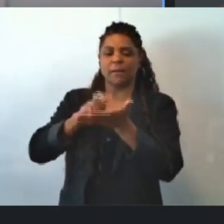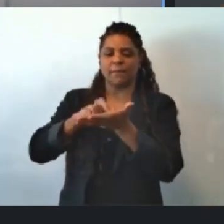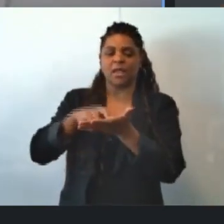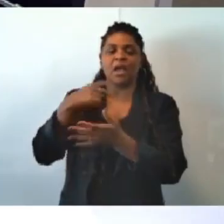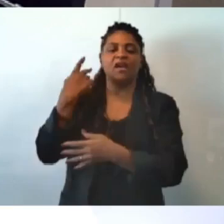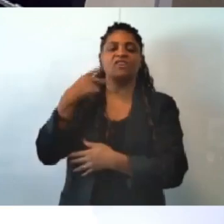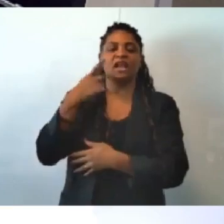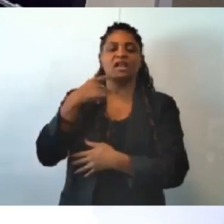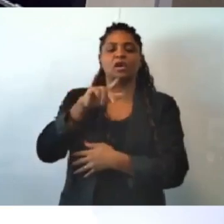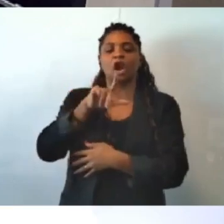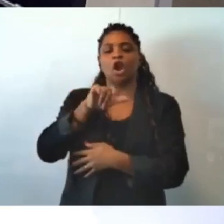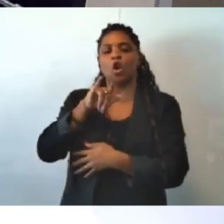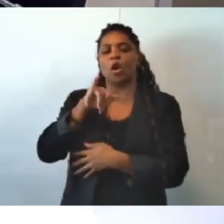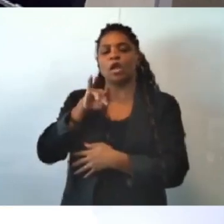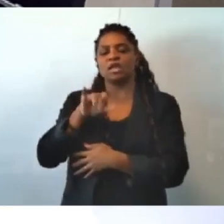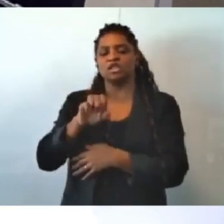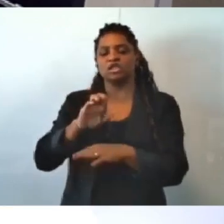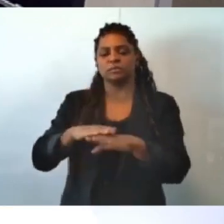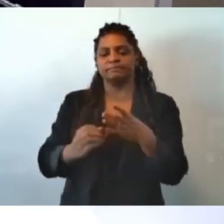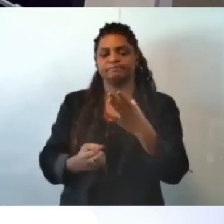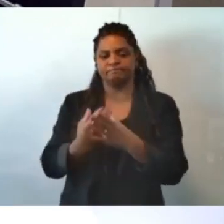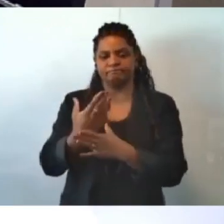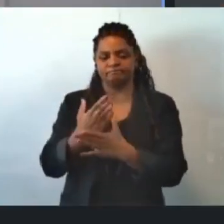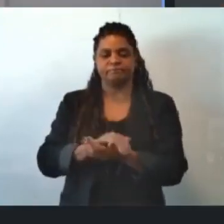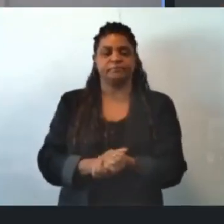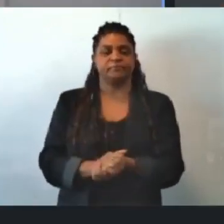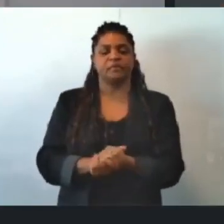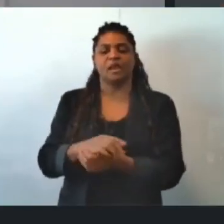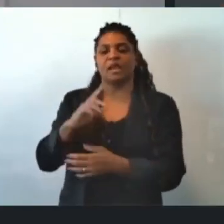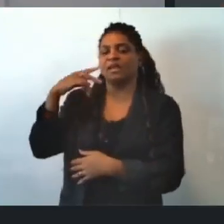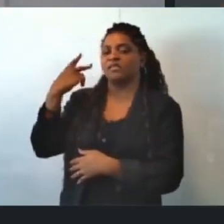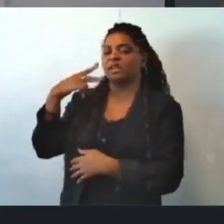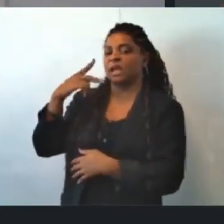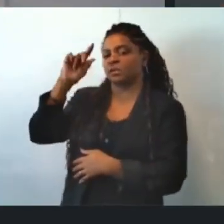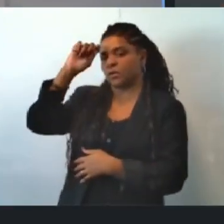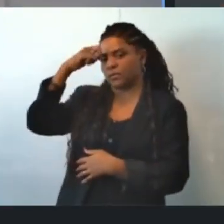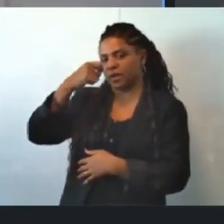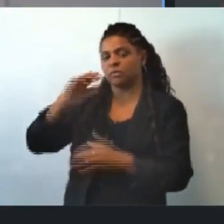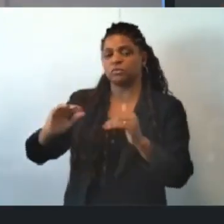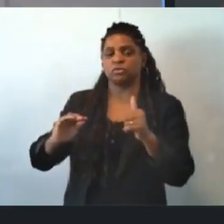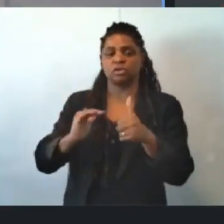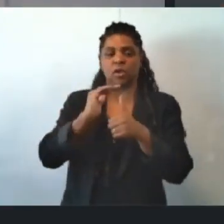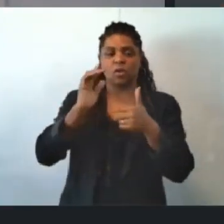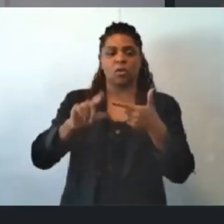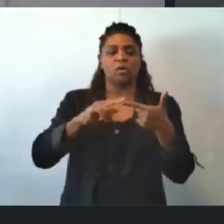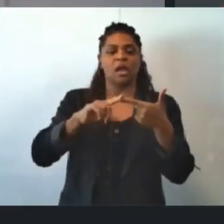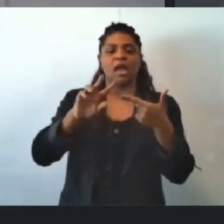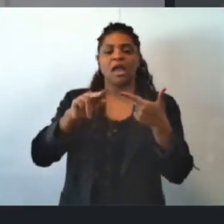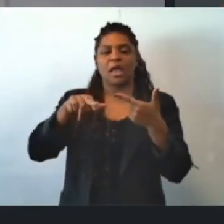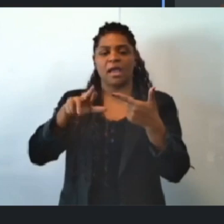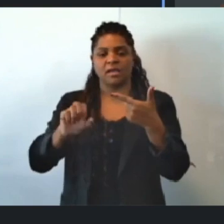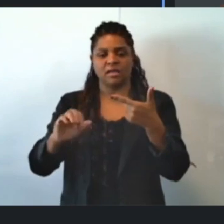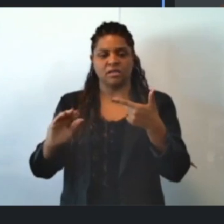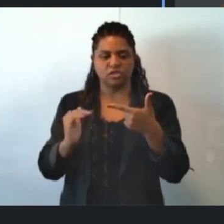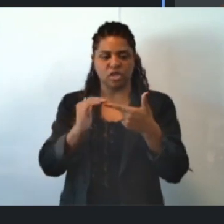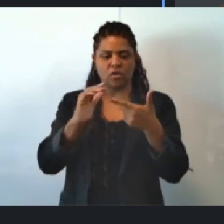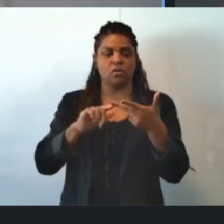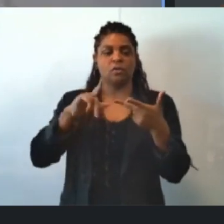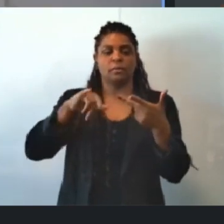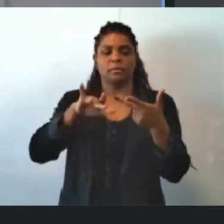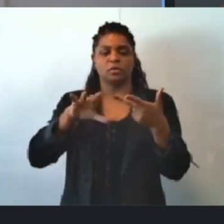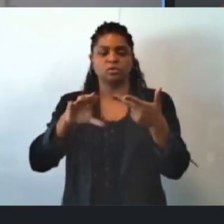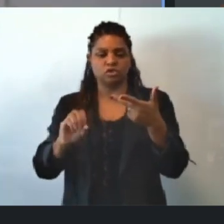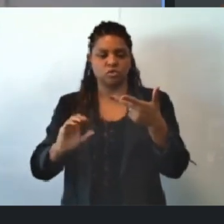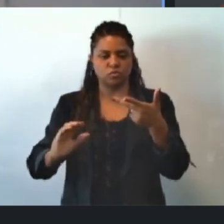voto, vereador Preto. De acordo. Henrique Braga. De acordo. Miltinho CGE. De acordo. Eu também